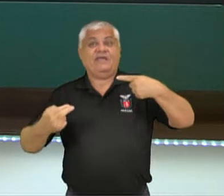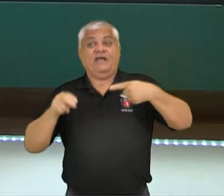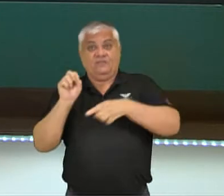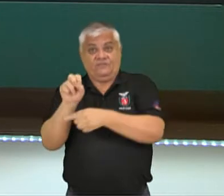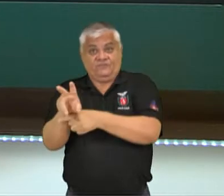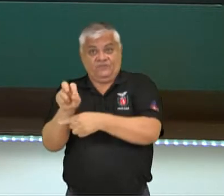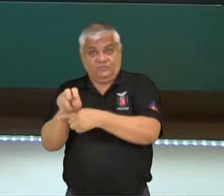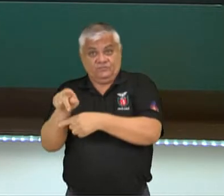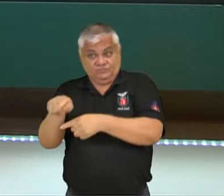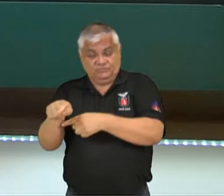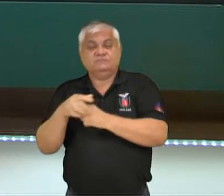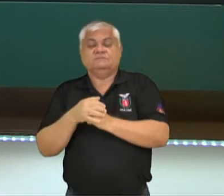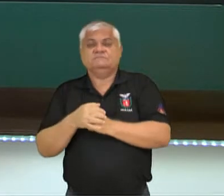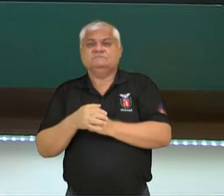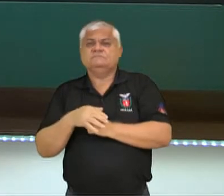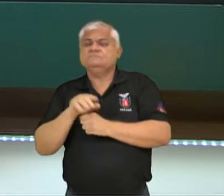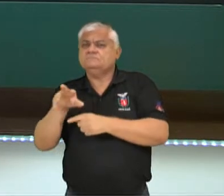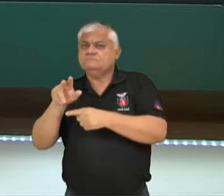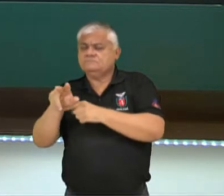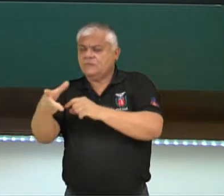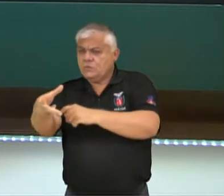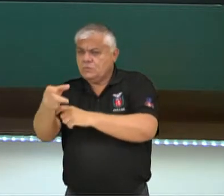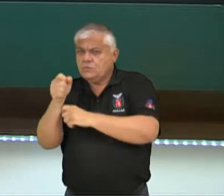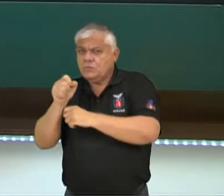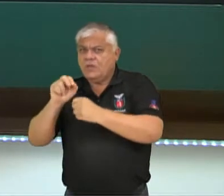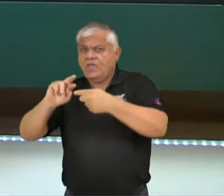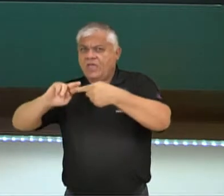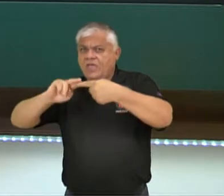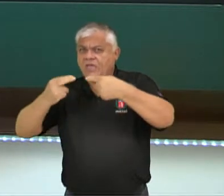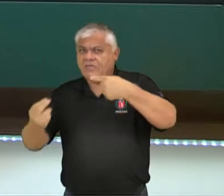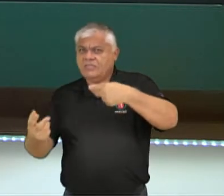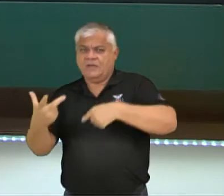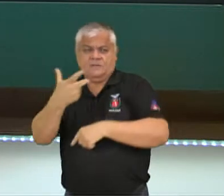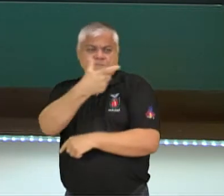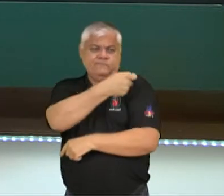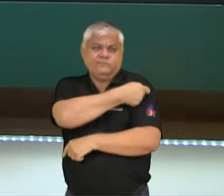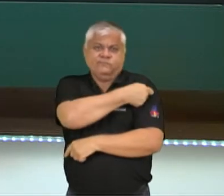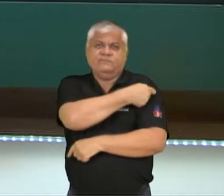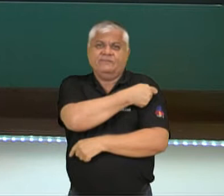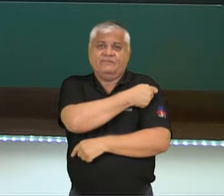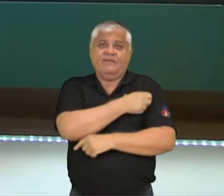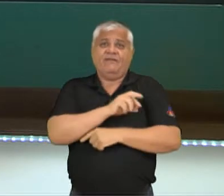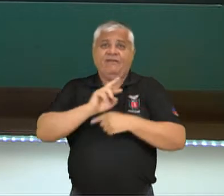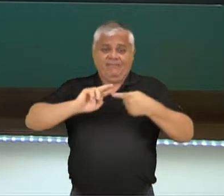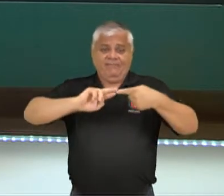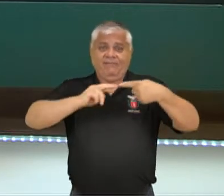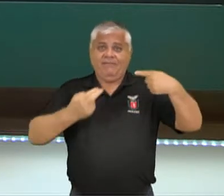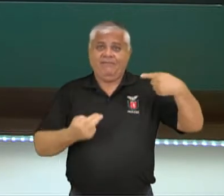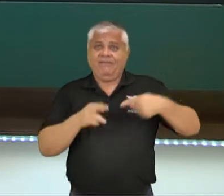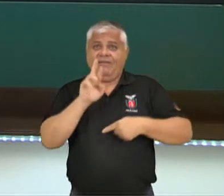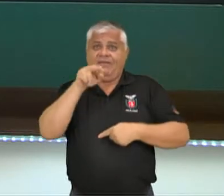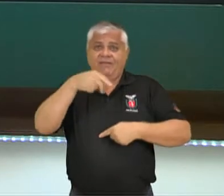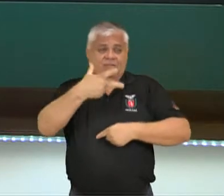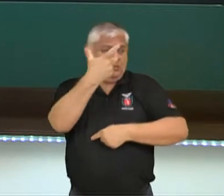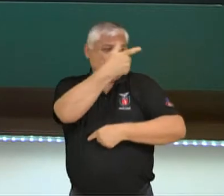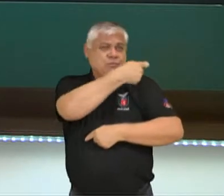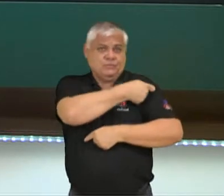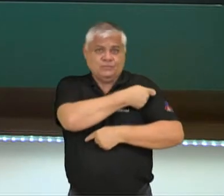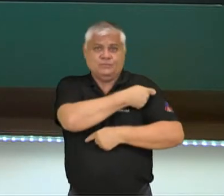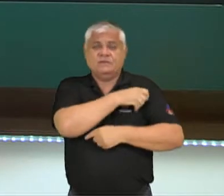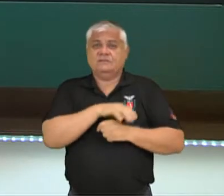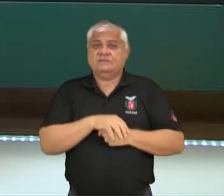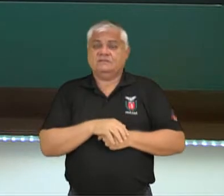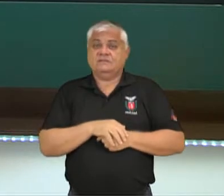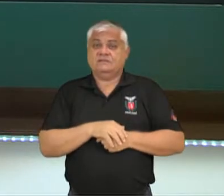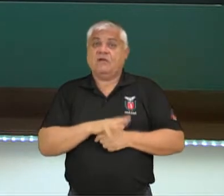vírus, tá? E que esse RNA que vai ser introduzido no nosso organismo. Na maior parte das vezes, as vacinas elas